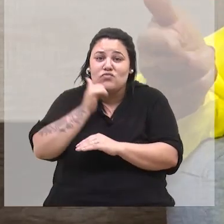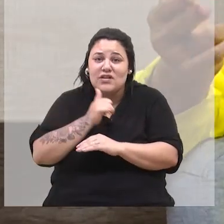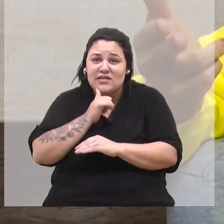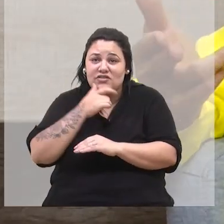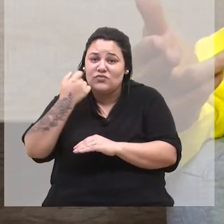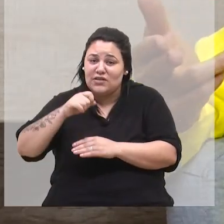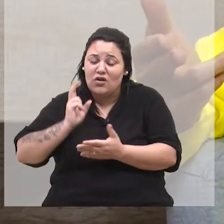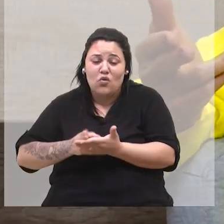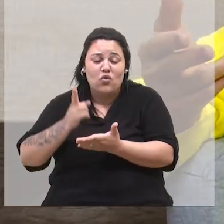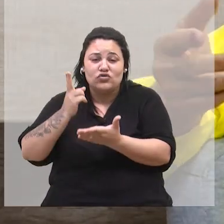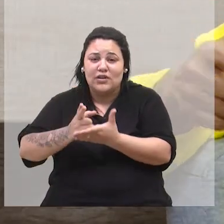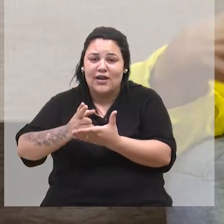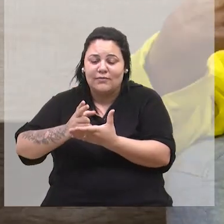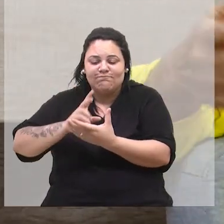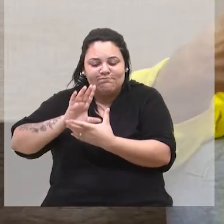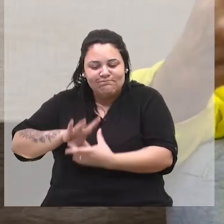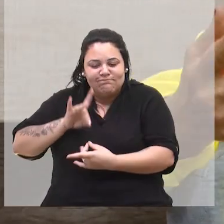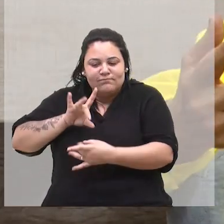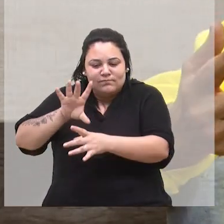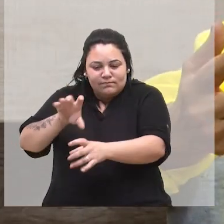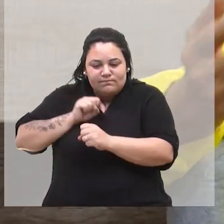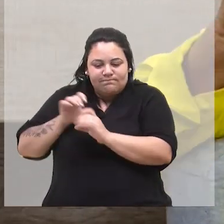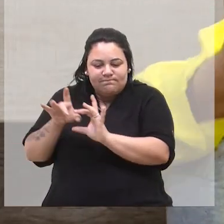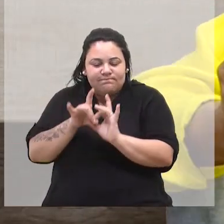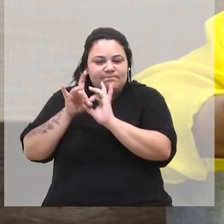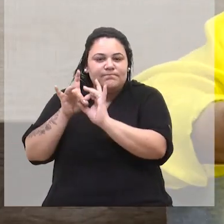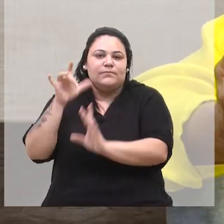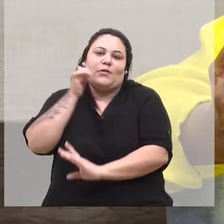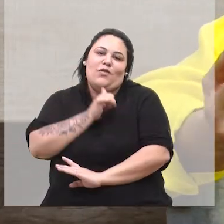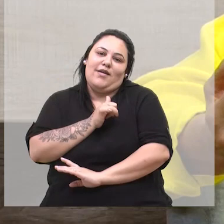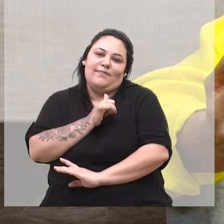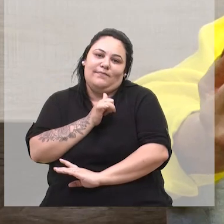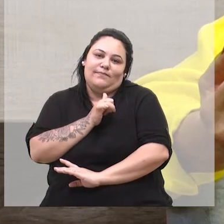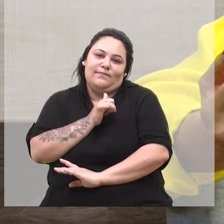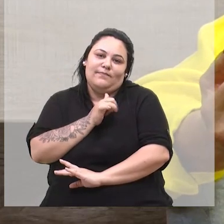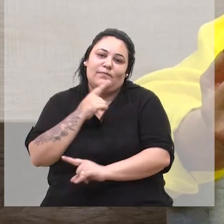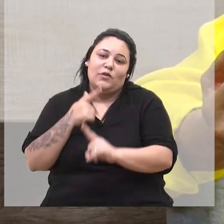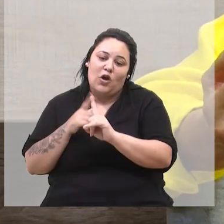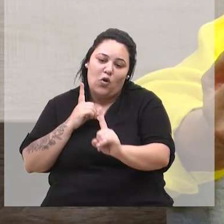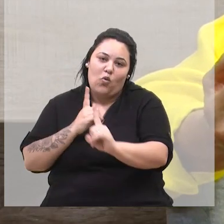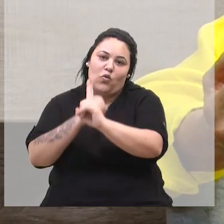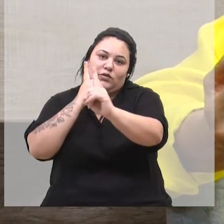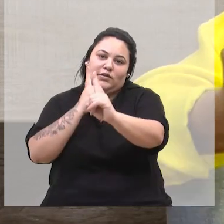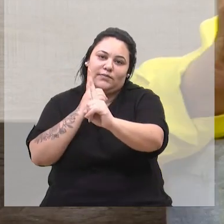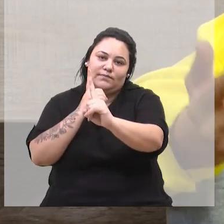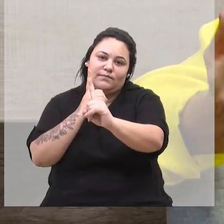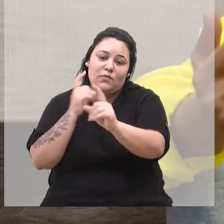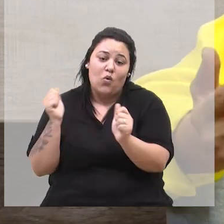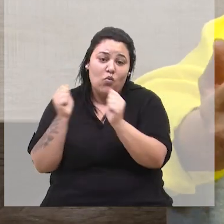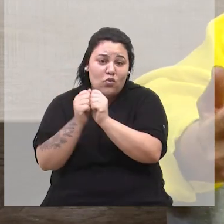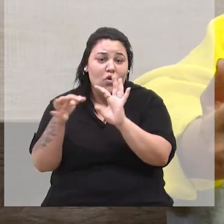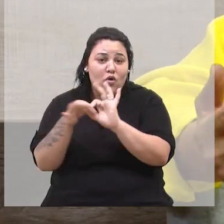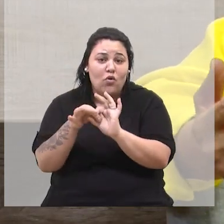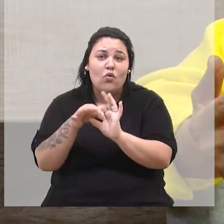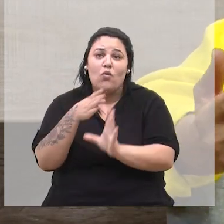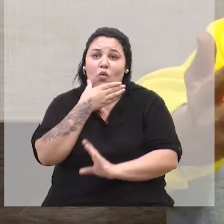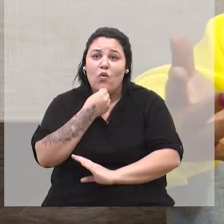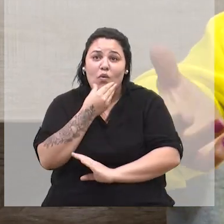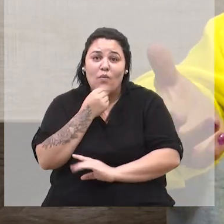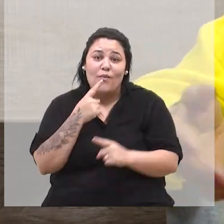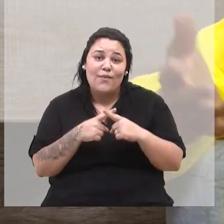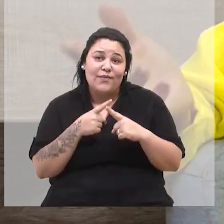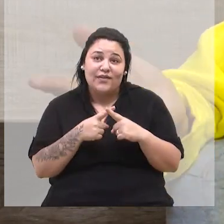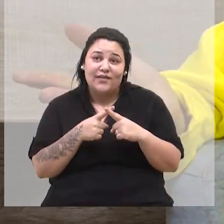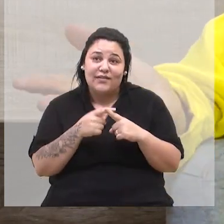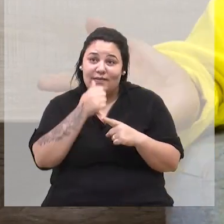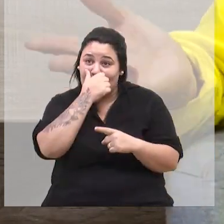a geração de mulheres, continuar com esse espírito de integração feminina. Buscando homens como aliados, porque querendo